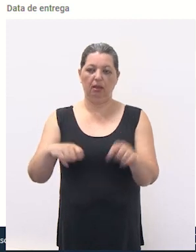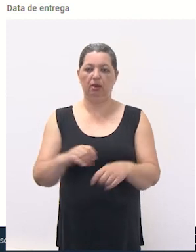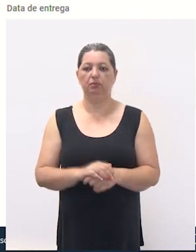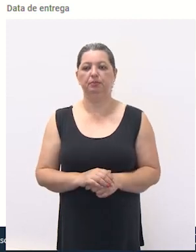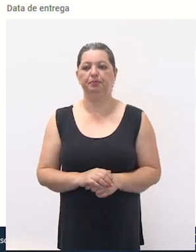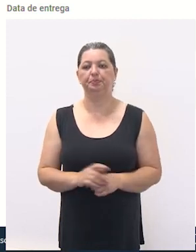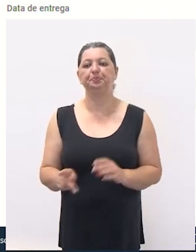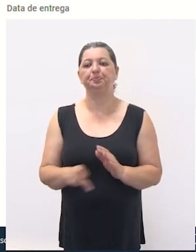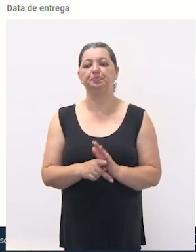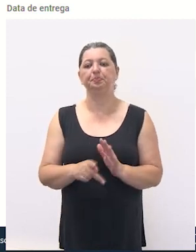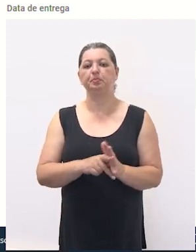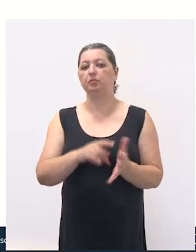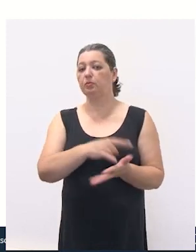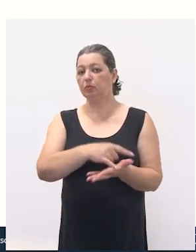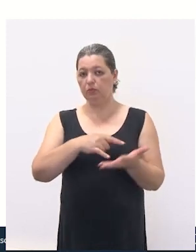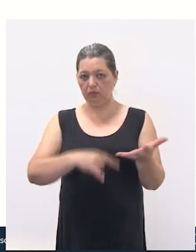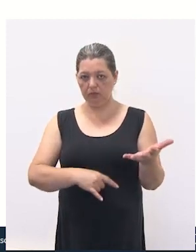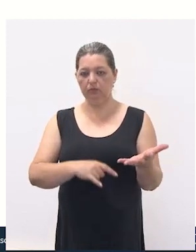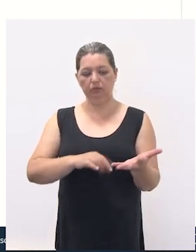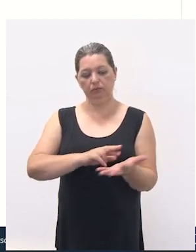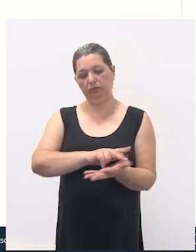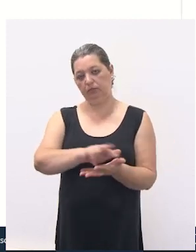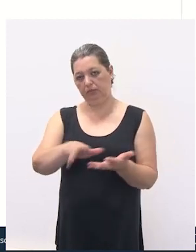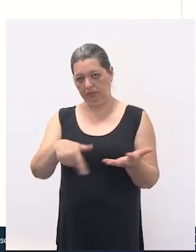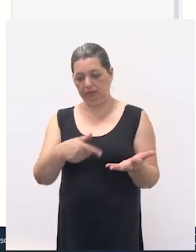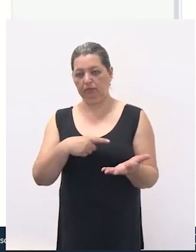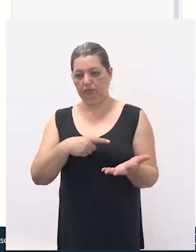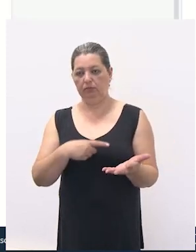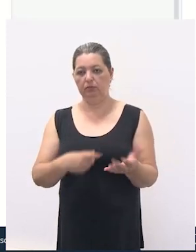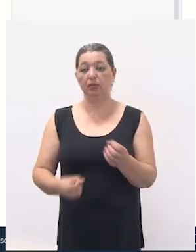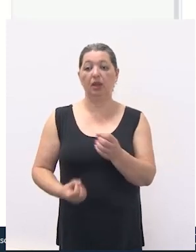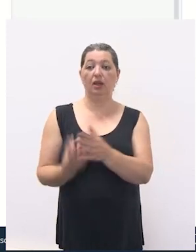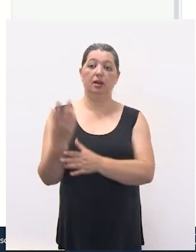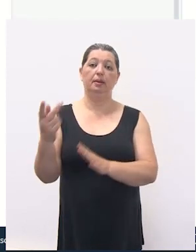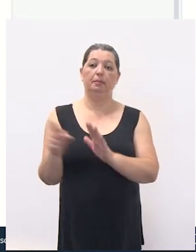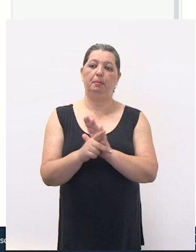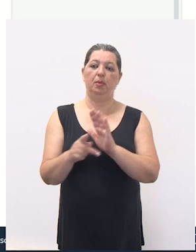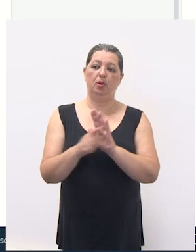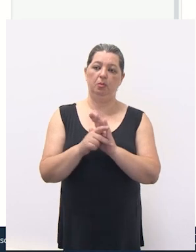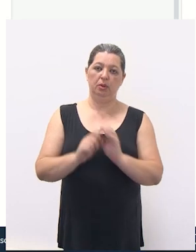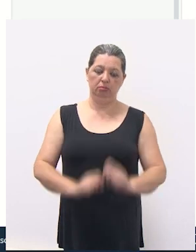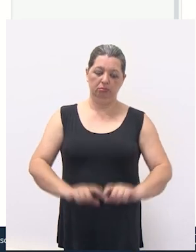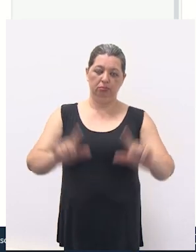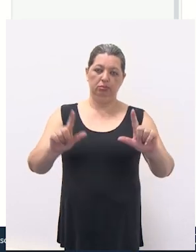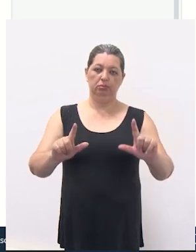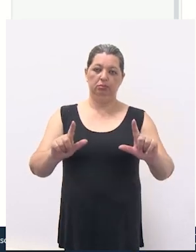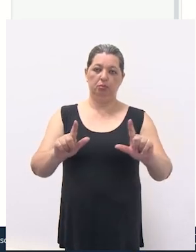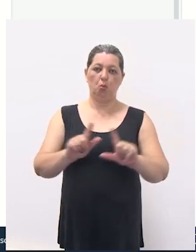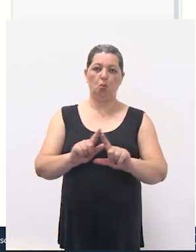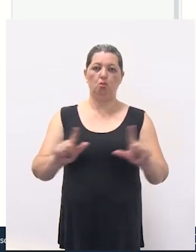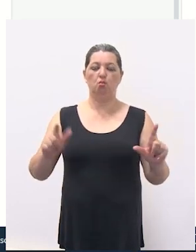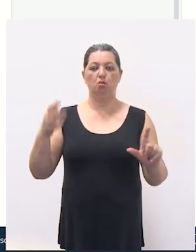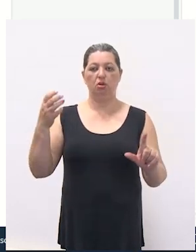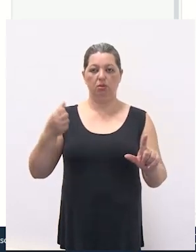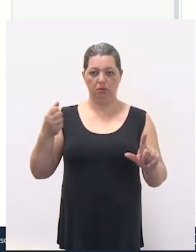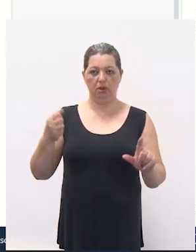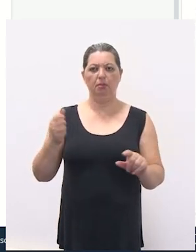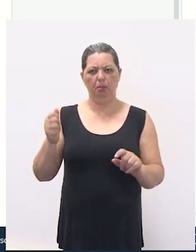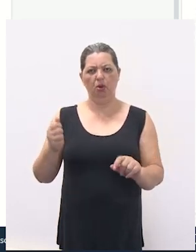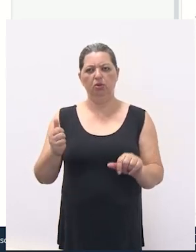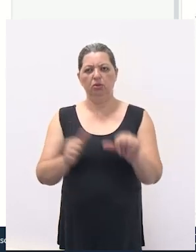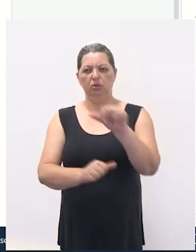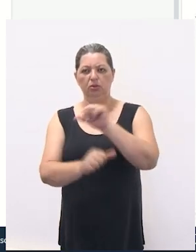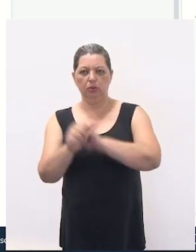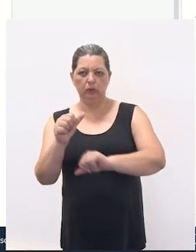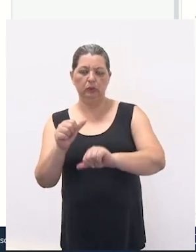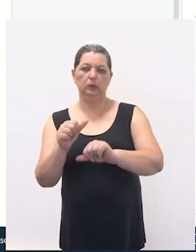documentos, automaticamente vai criar um documento para mim, ele aparece todo em branco, né? A gente pode trocar o nome aqui em